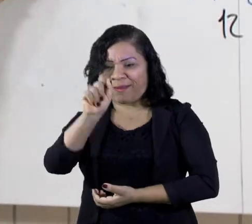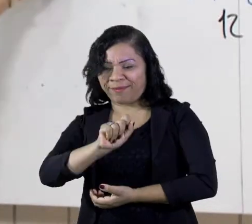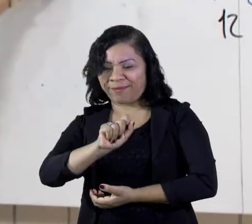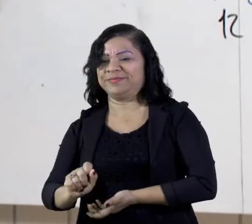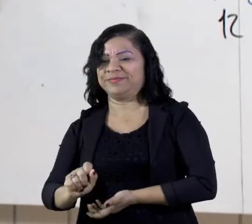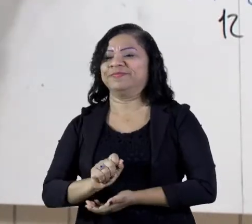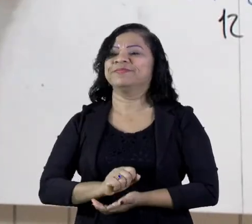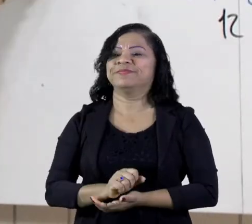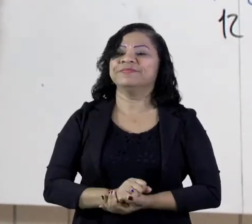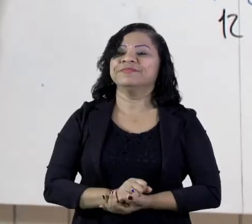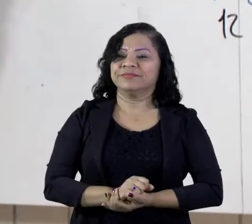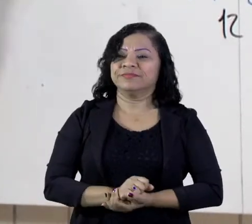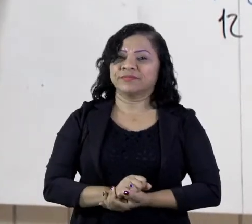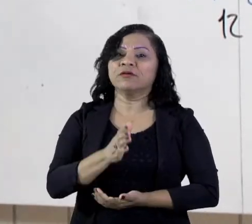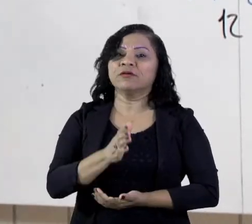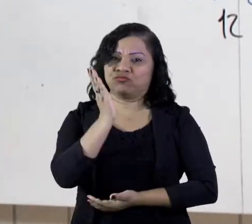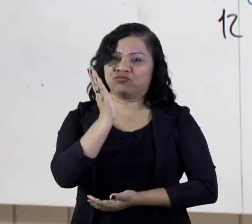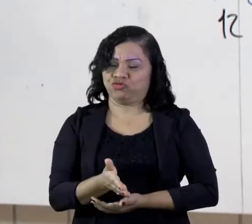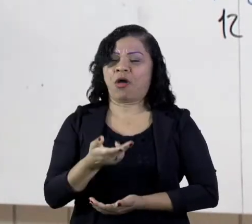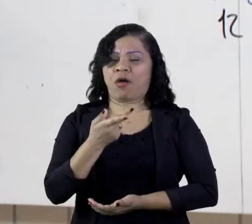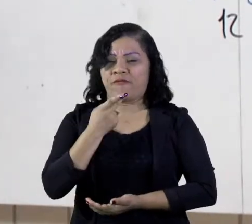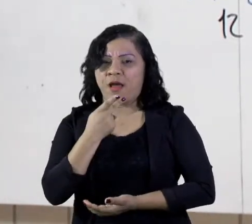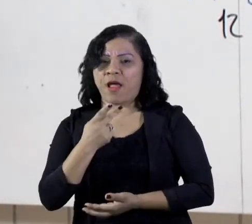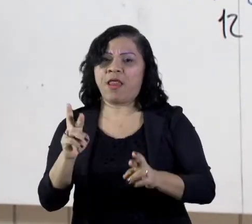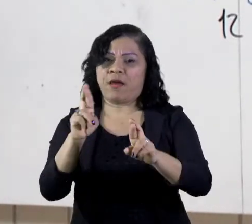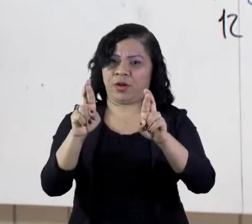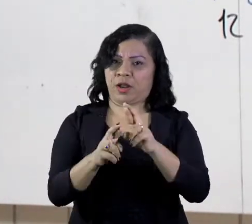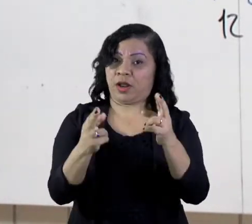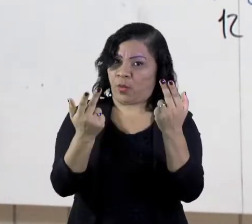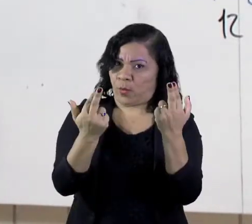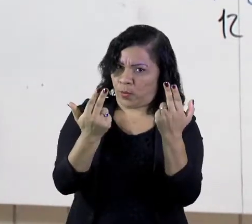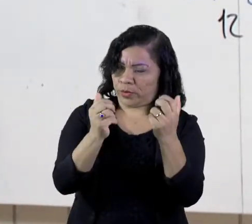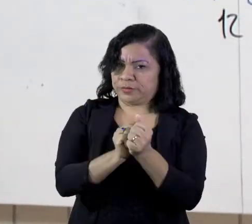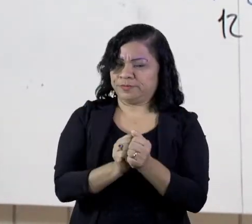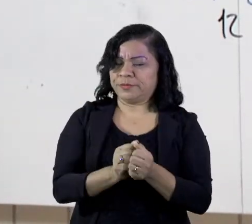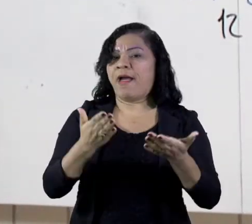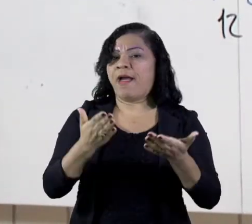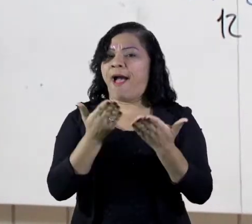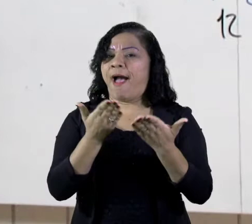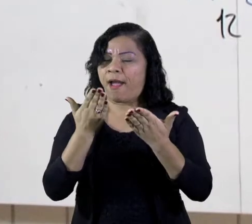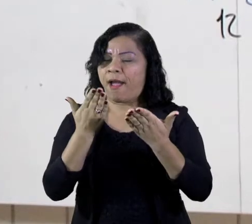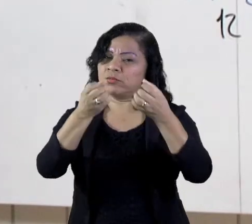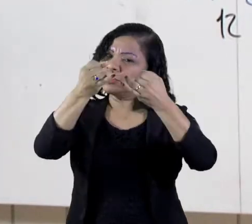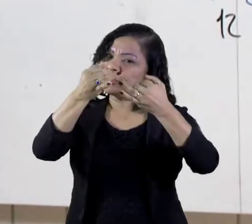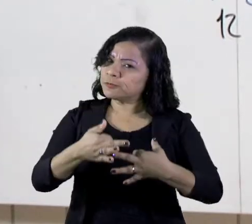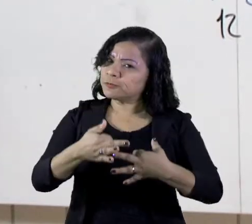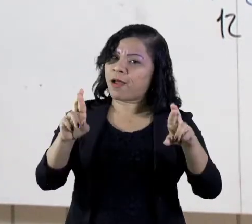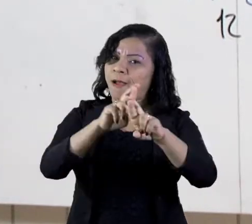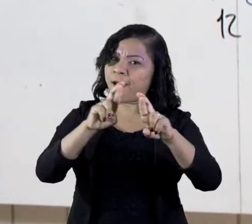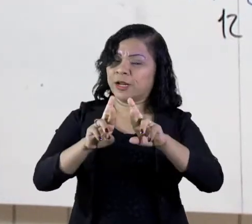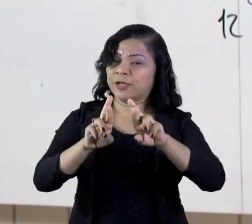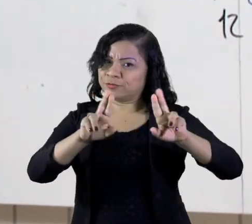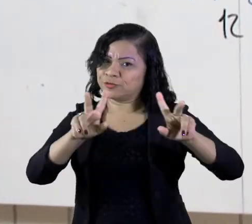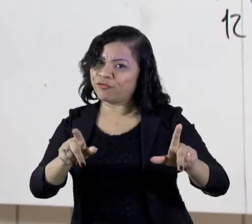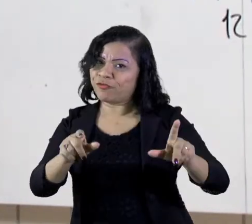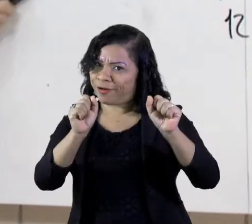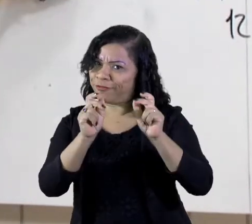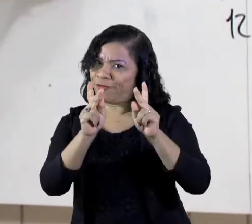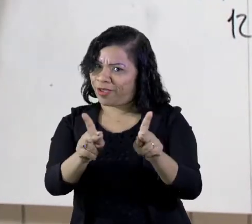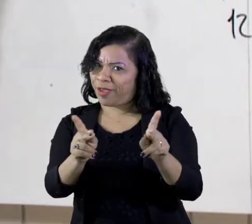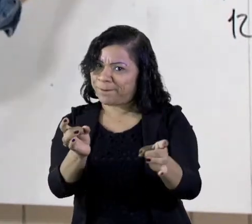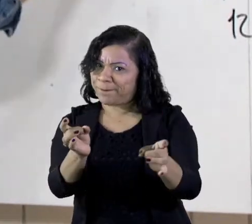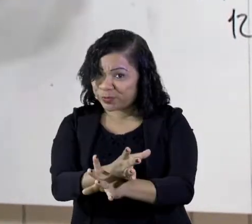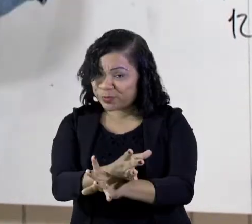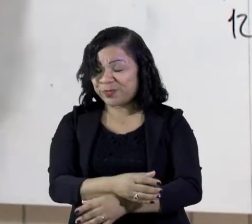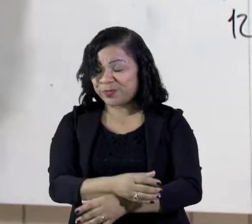Nós falamos de relação de igualdade e agora nós vamos falar de relação de diferença. Preparados? Vamos